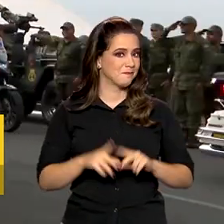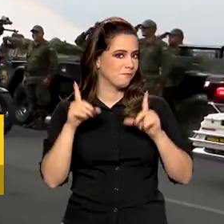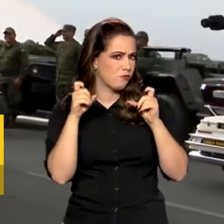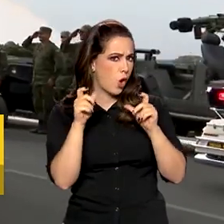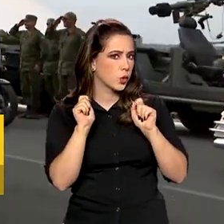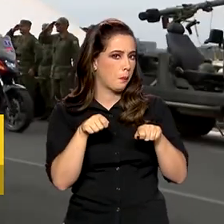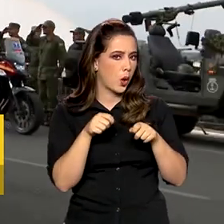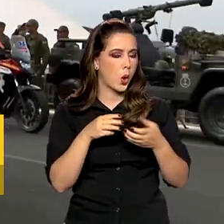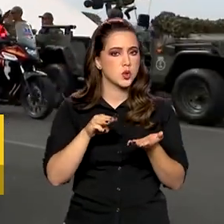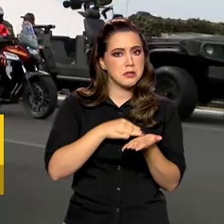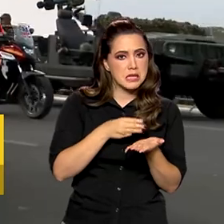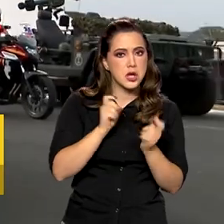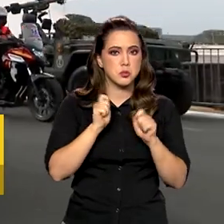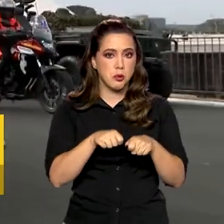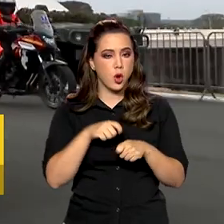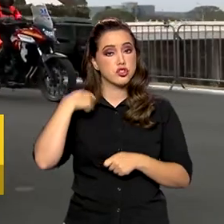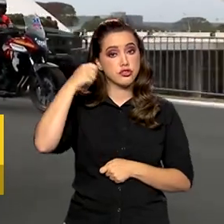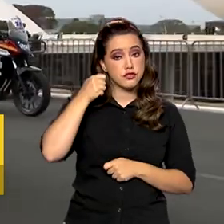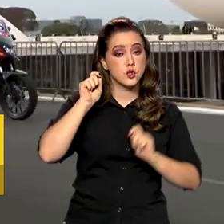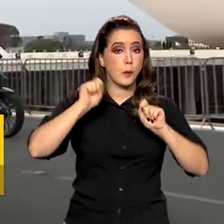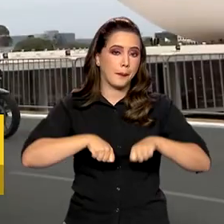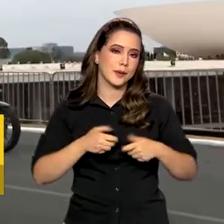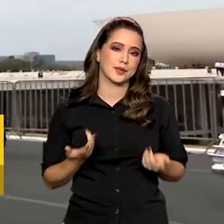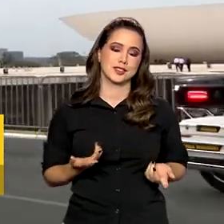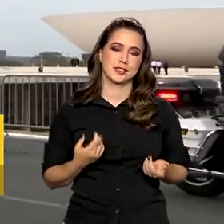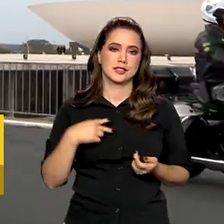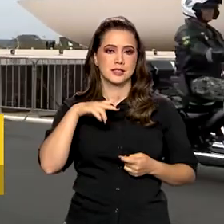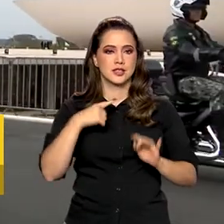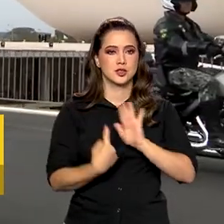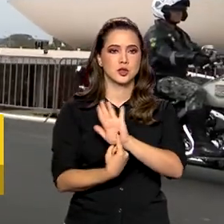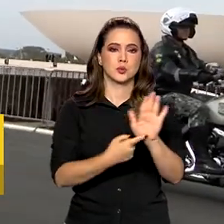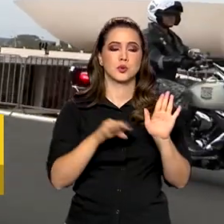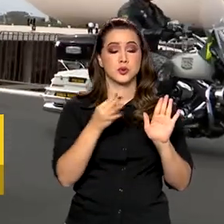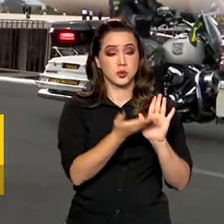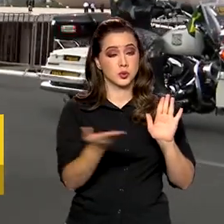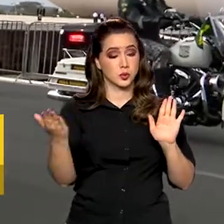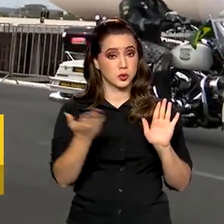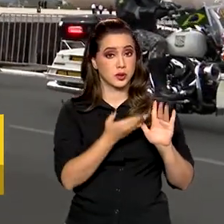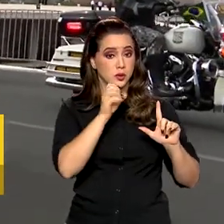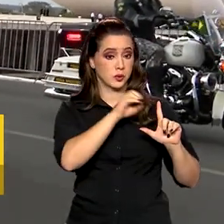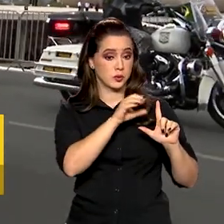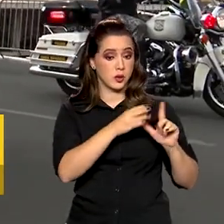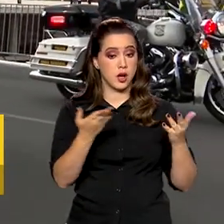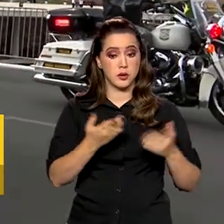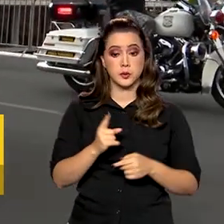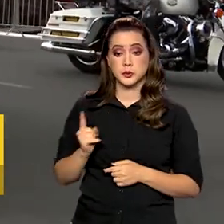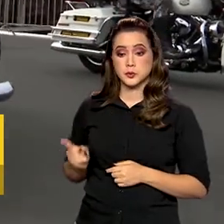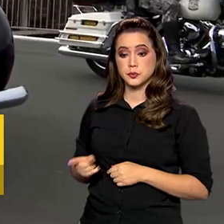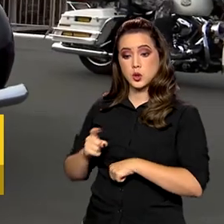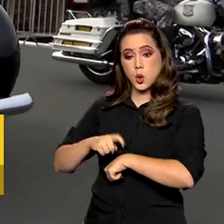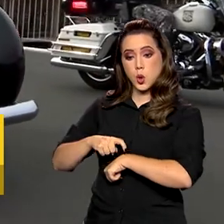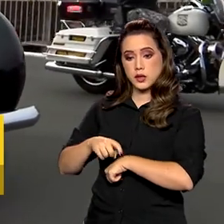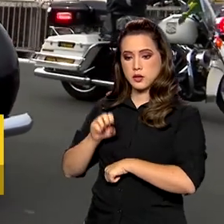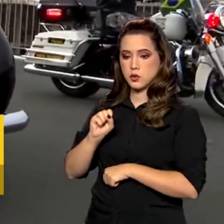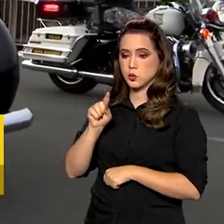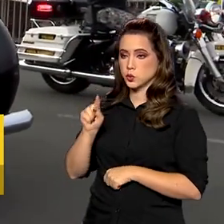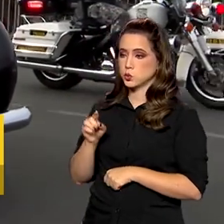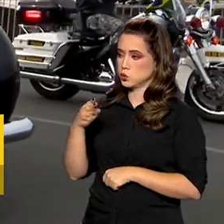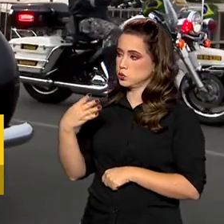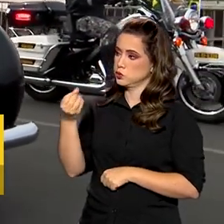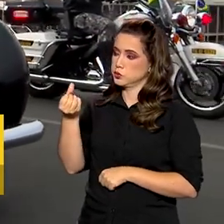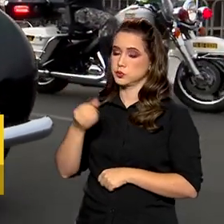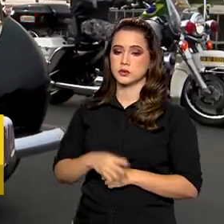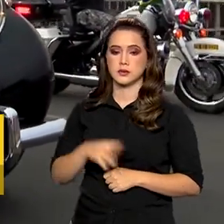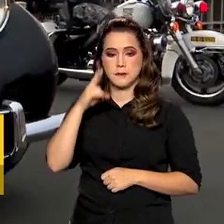foto aqui pra gente, que a gente mostra tudo aqui pra você ao vivo, neste momento, 8 horas e 46 minutos. As cúpulas